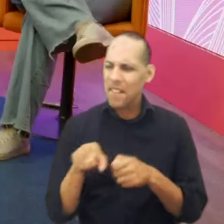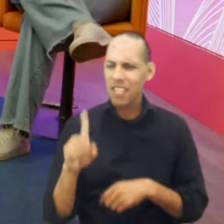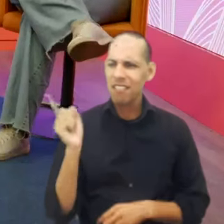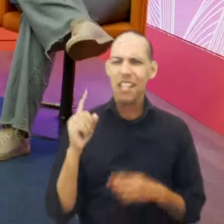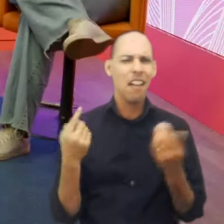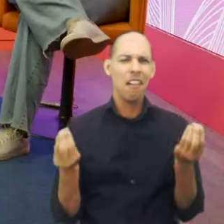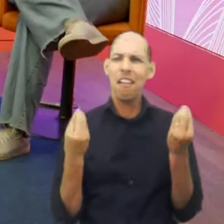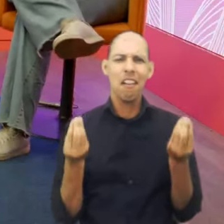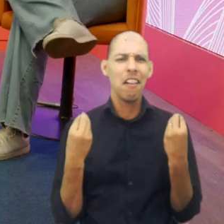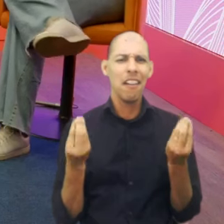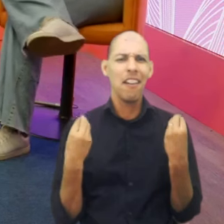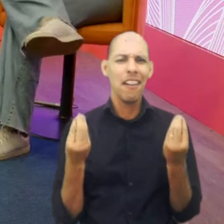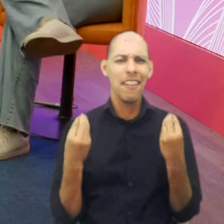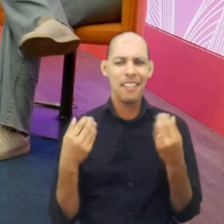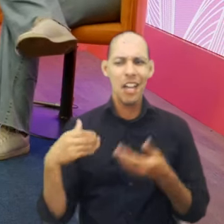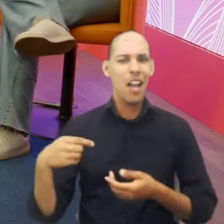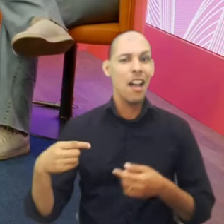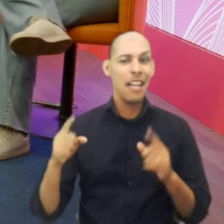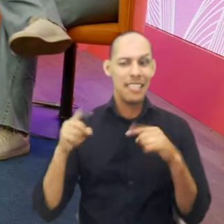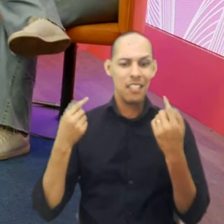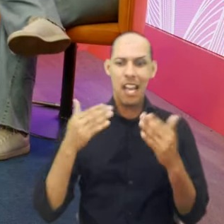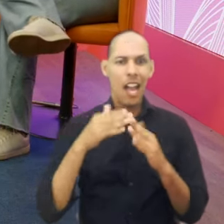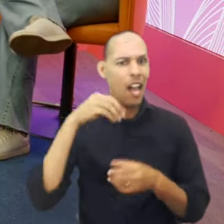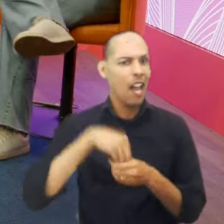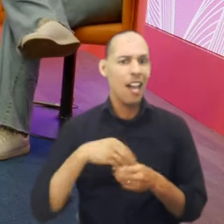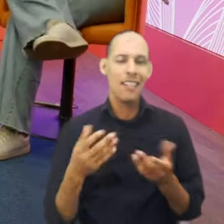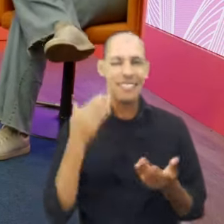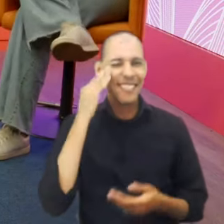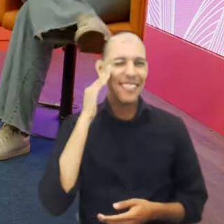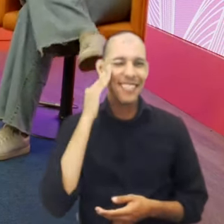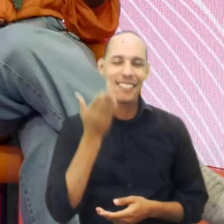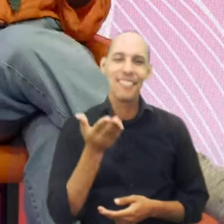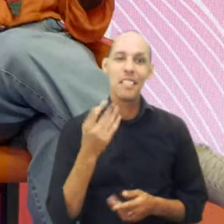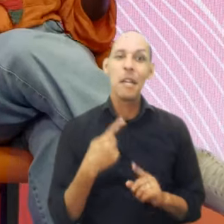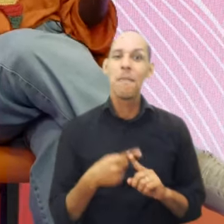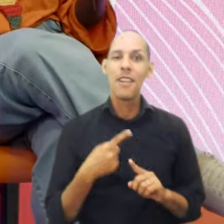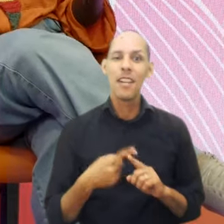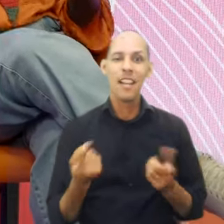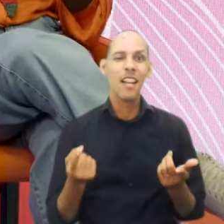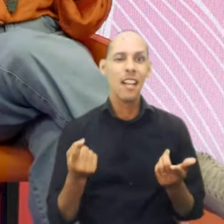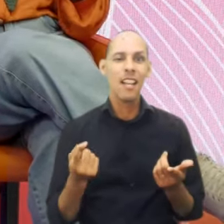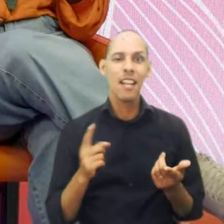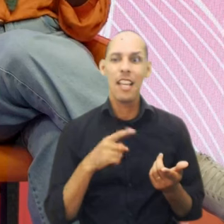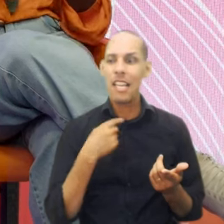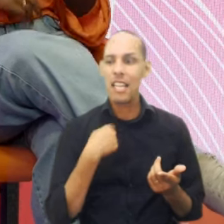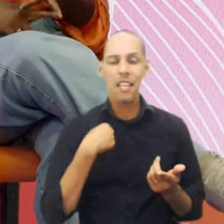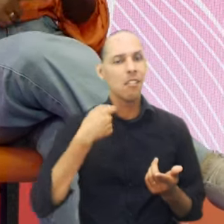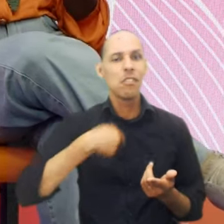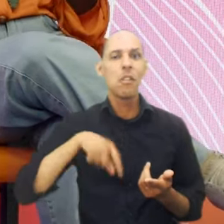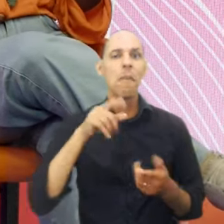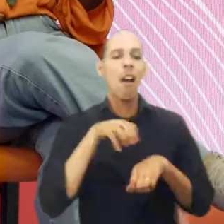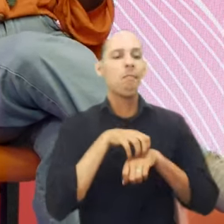aqui exatamente. Ainda? Exatamente. Você tava em casa. Você tá entendendo? Por quê? É uma maravilha você trabalhar em casa, você não precisar pegar